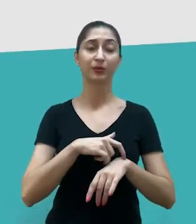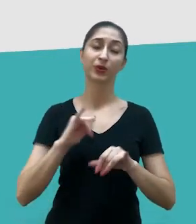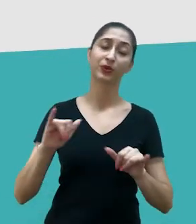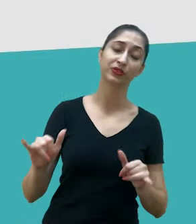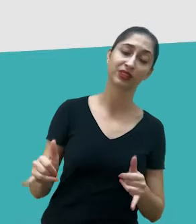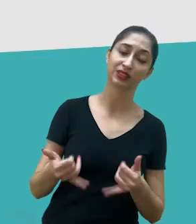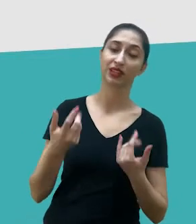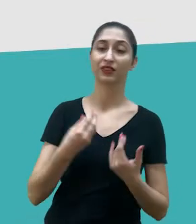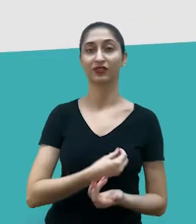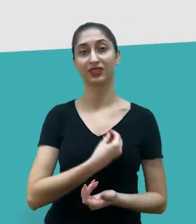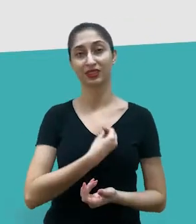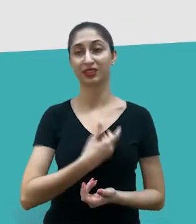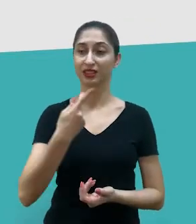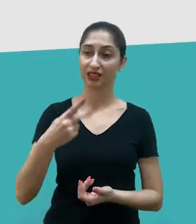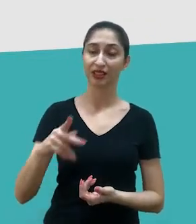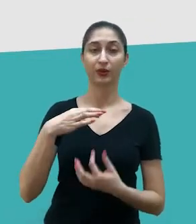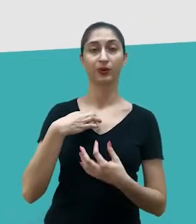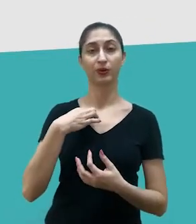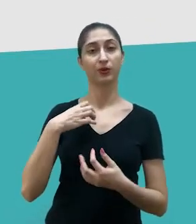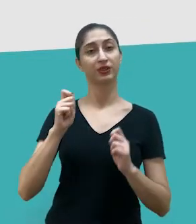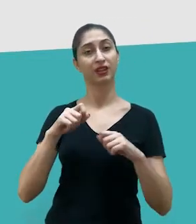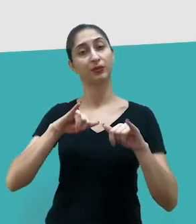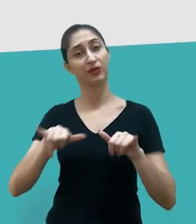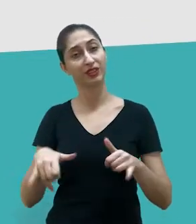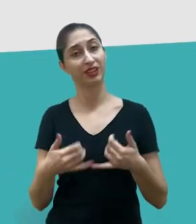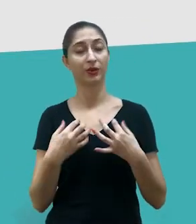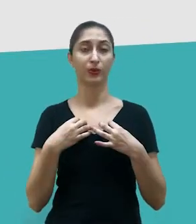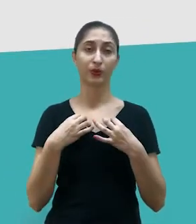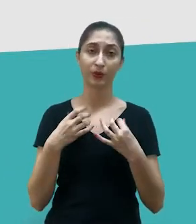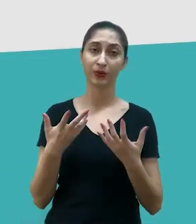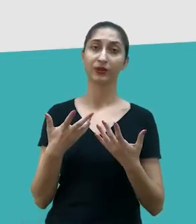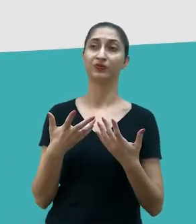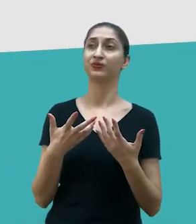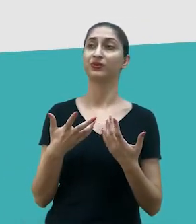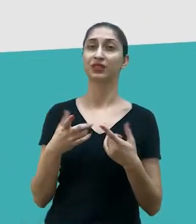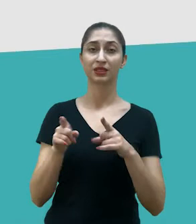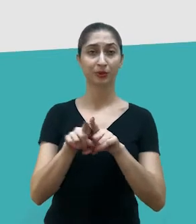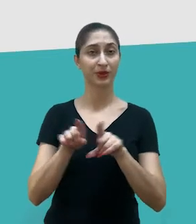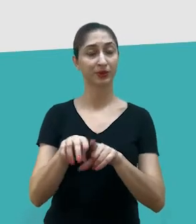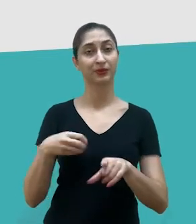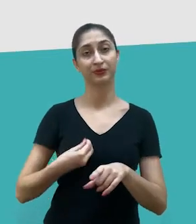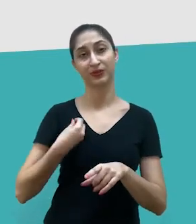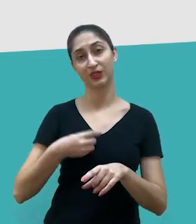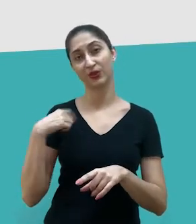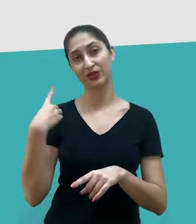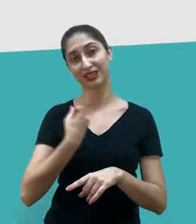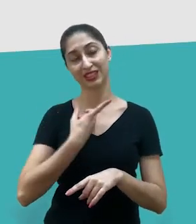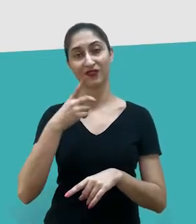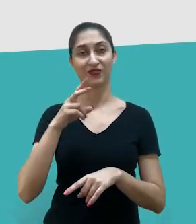curtir a vida útil, de degustar a roupa, dela fazer parte da nossa vida e das nossas